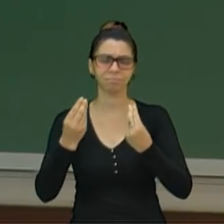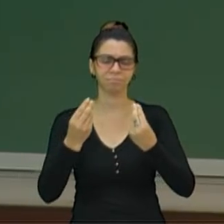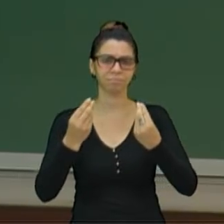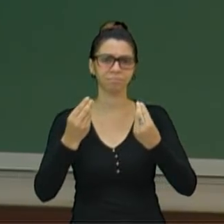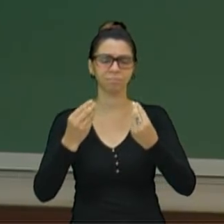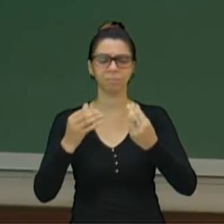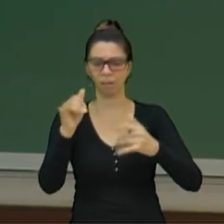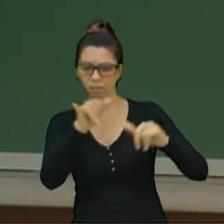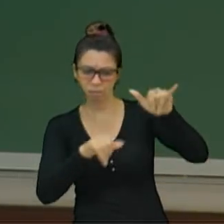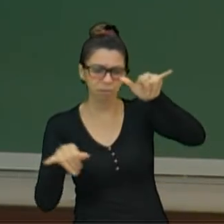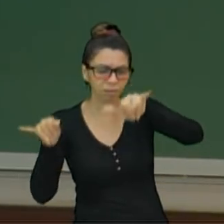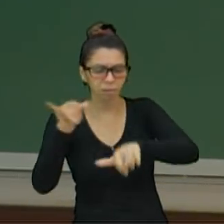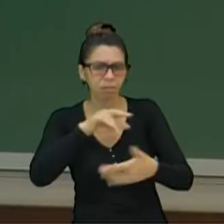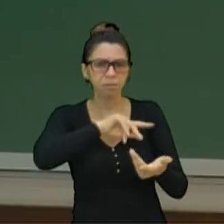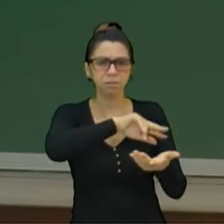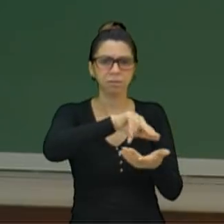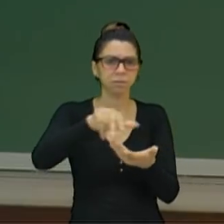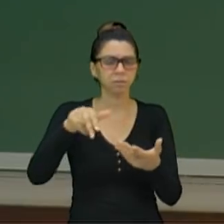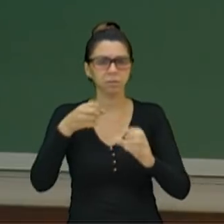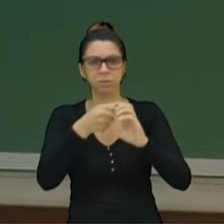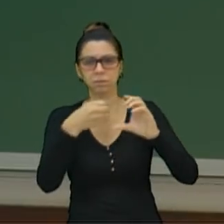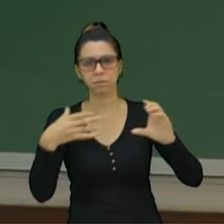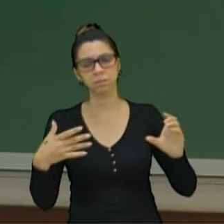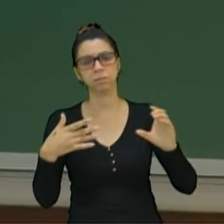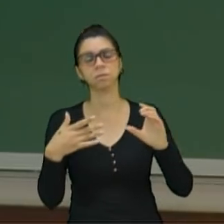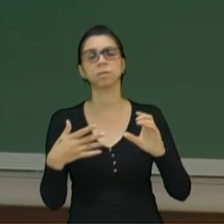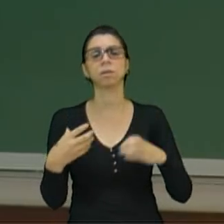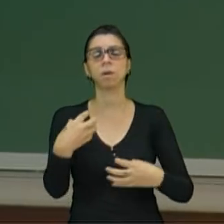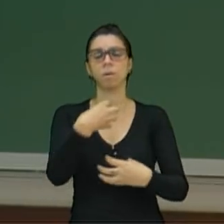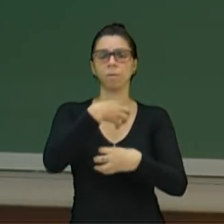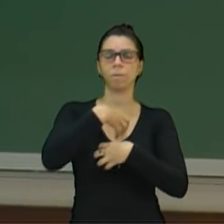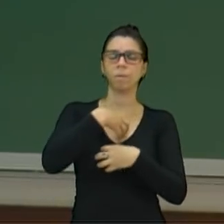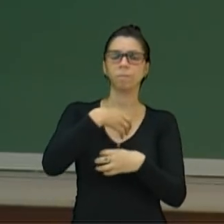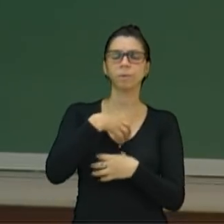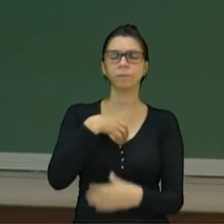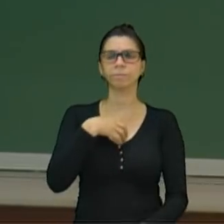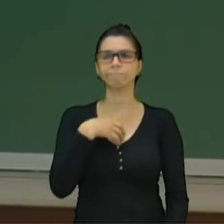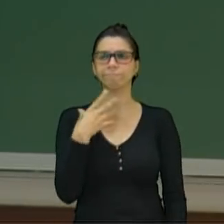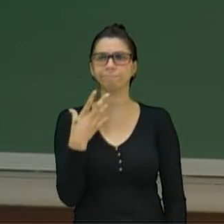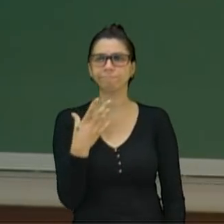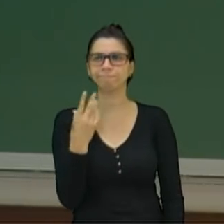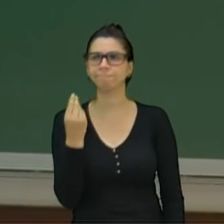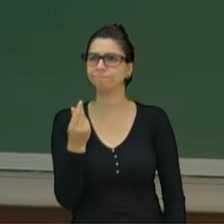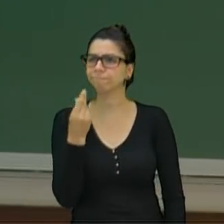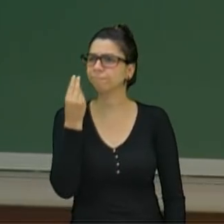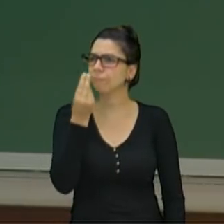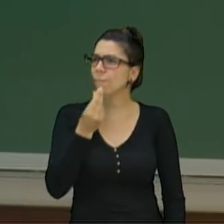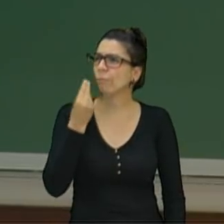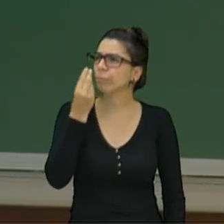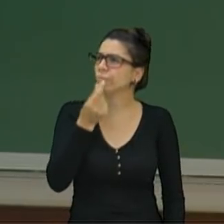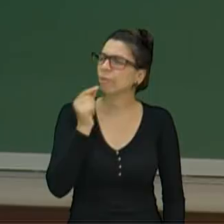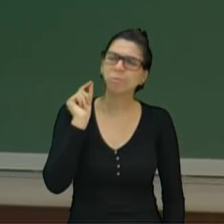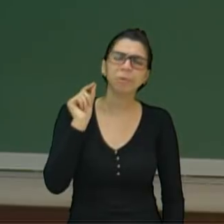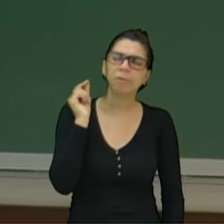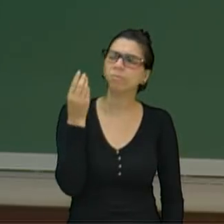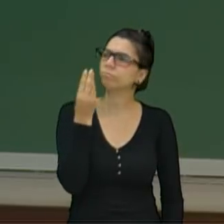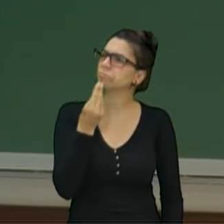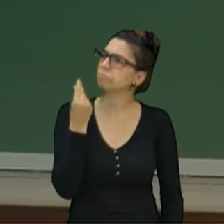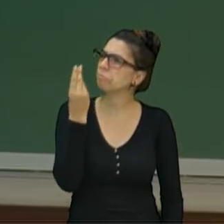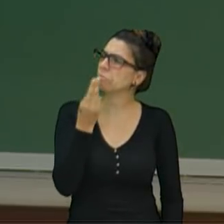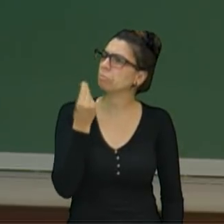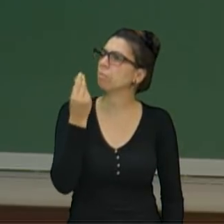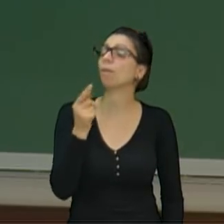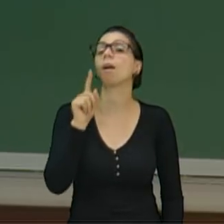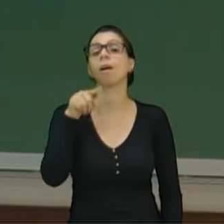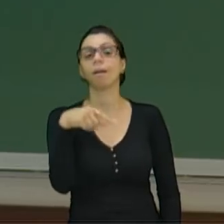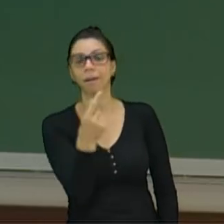composição química de várias características diferentes, que o corpo demora um pouquinho para reconhecer. O que será que é isso mesmo? É tal